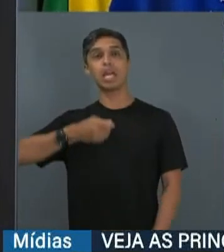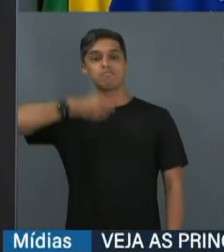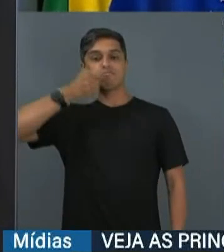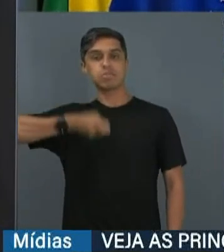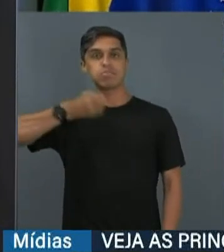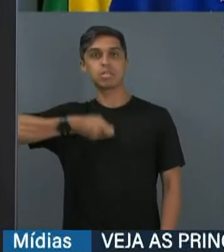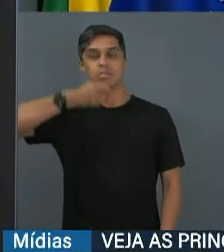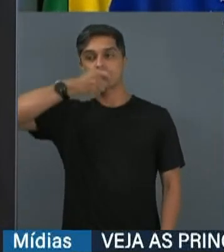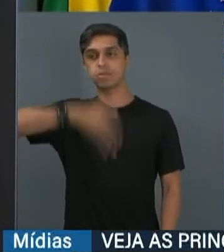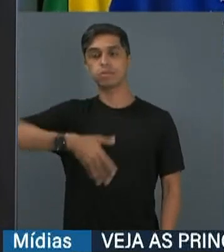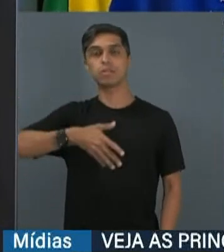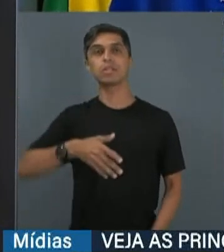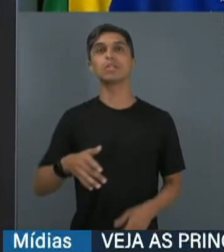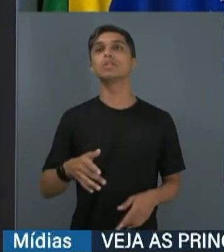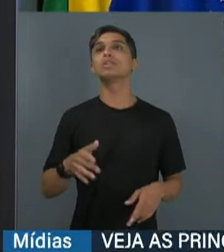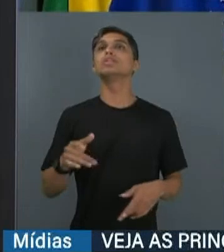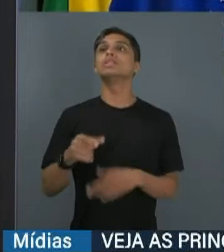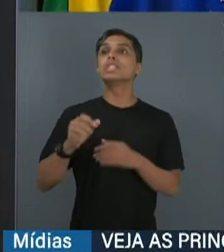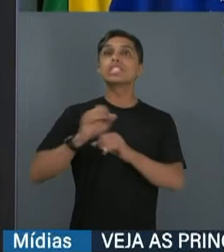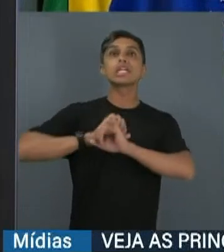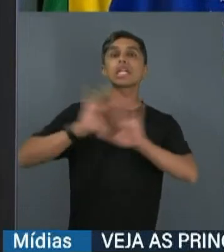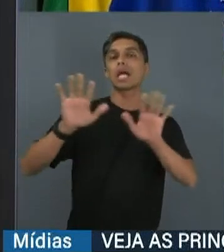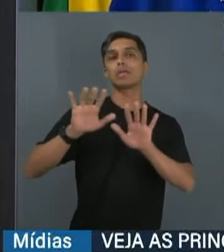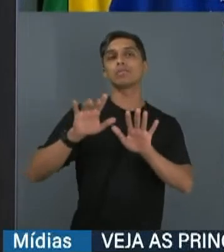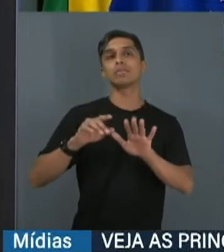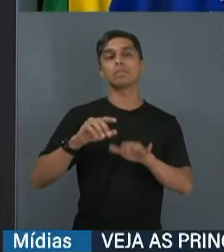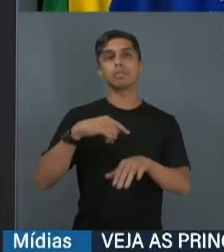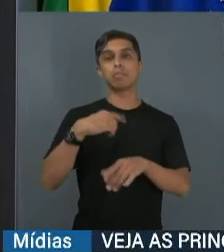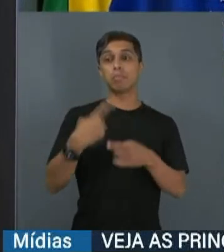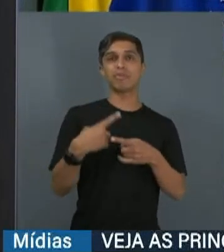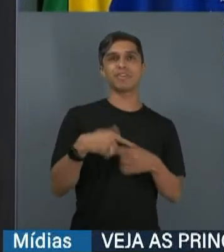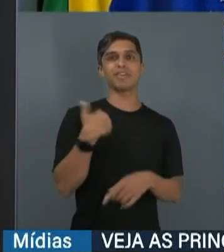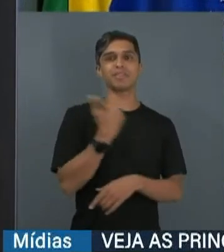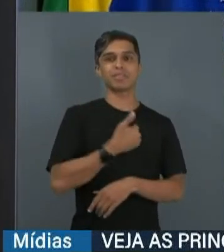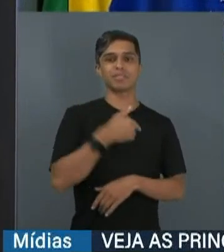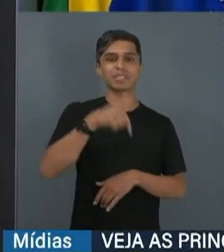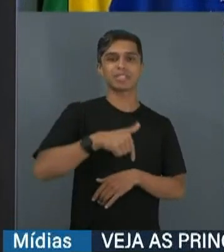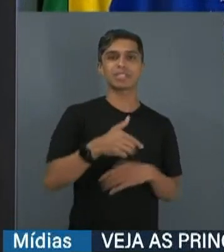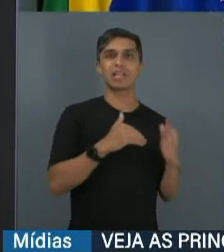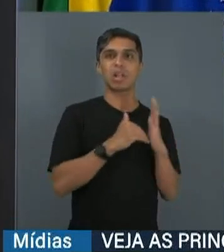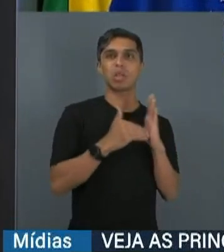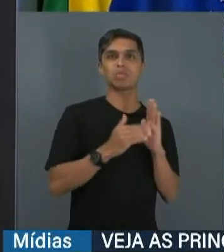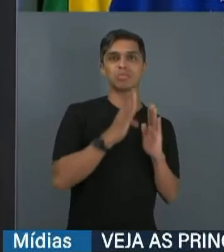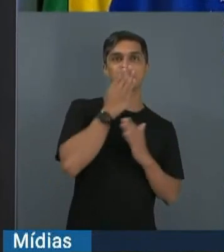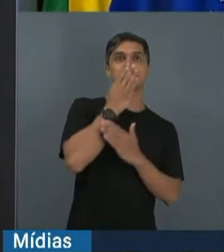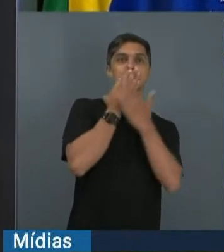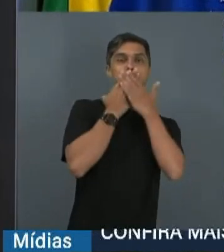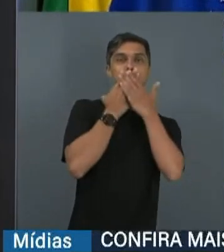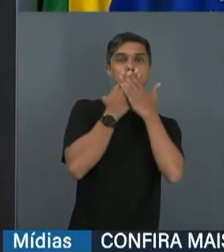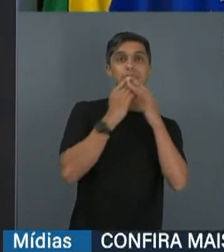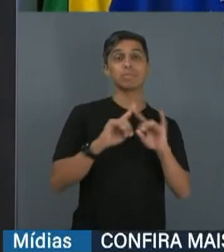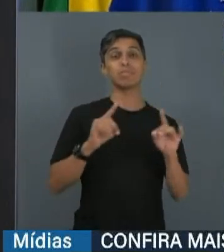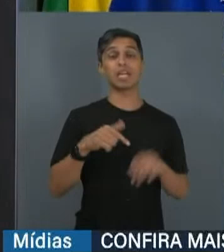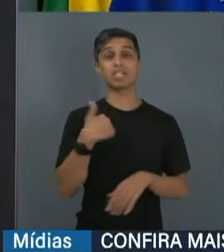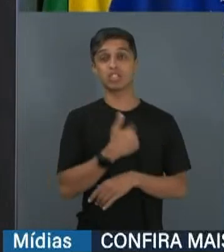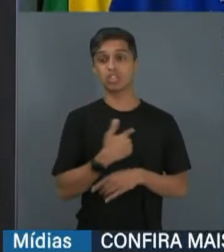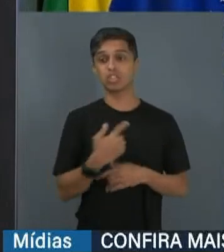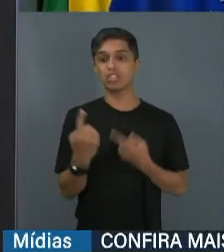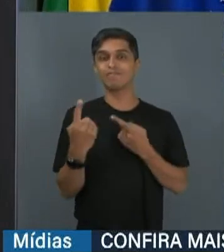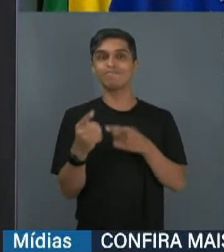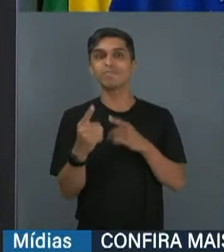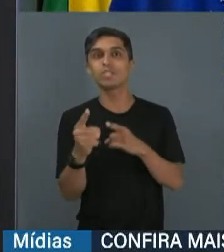revisora da República, que poderia coibir abusos de ministro. Mas água mole em pedra dura, não